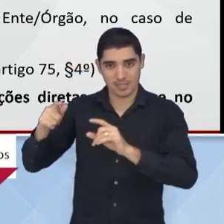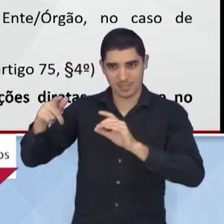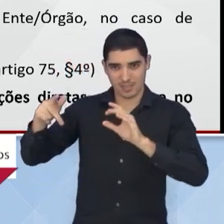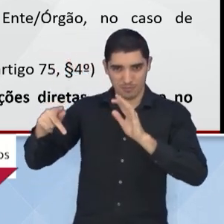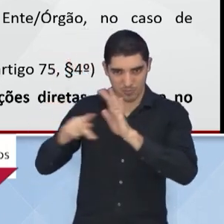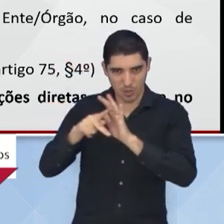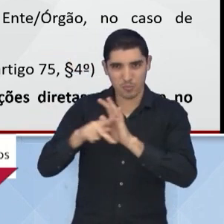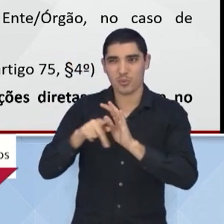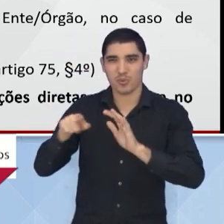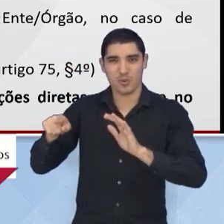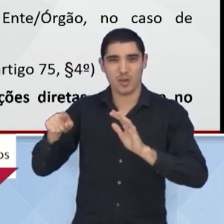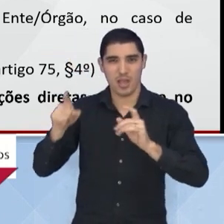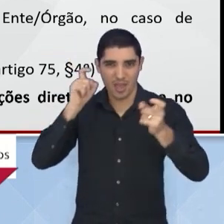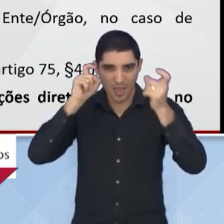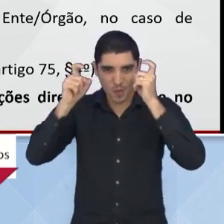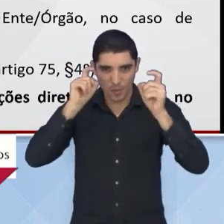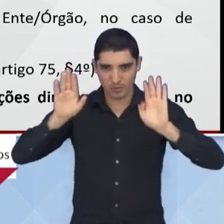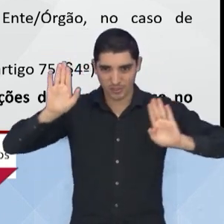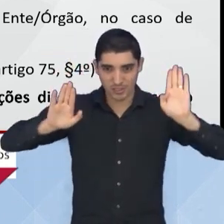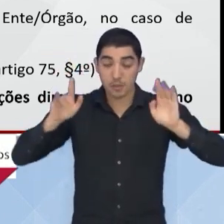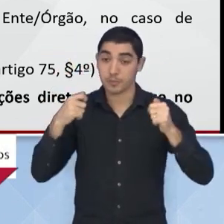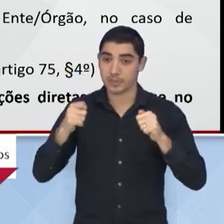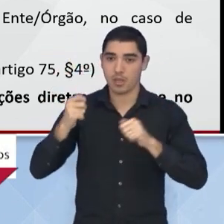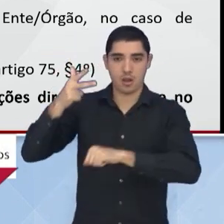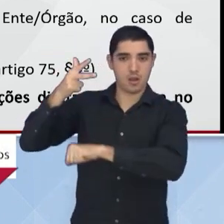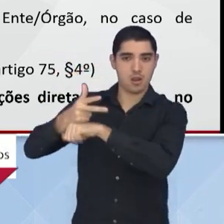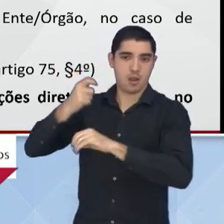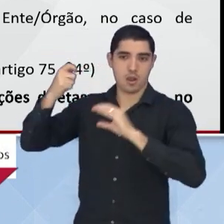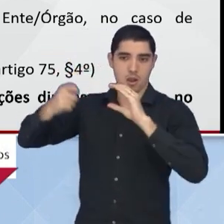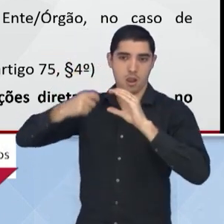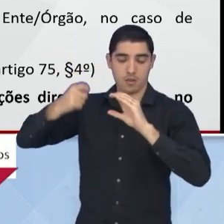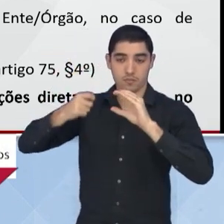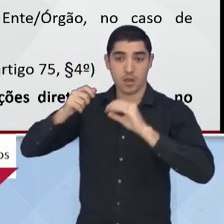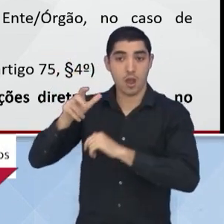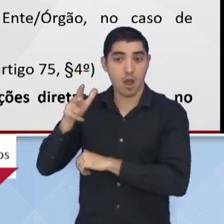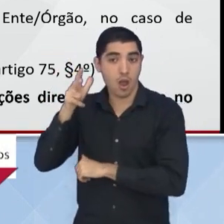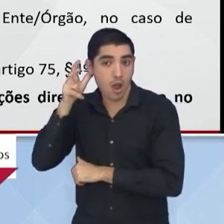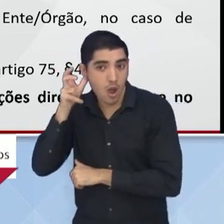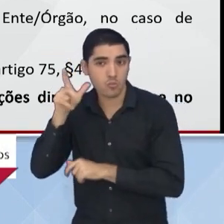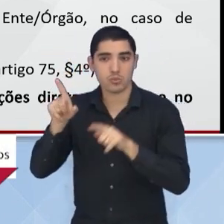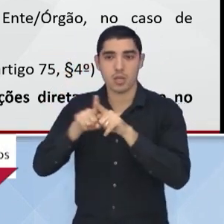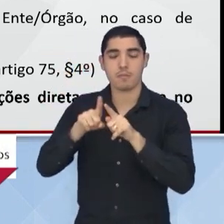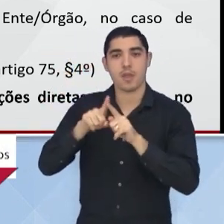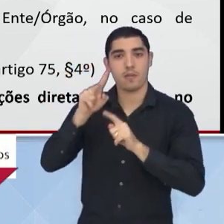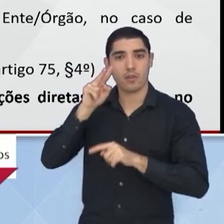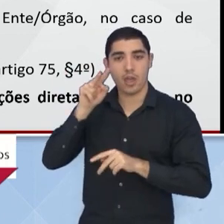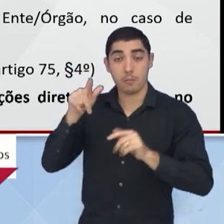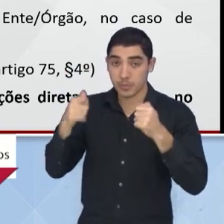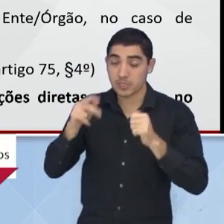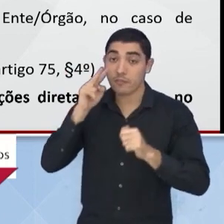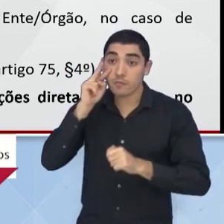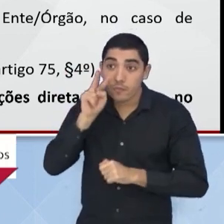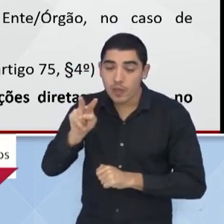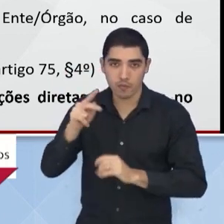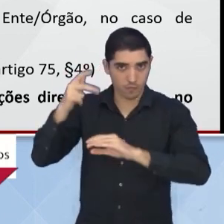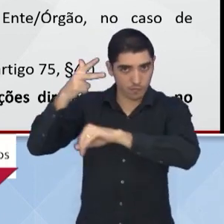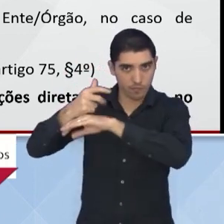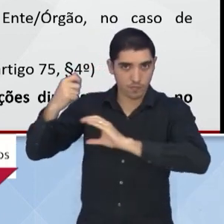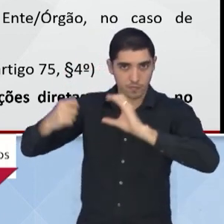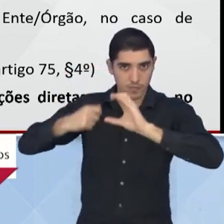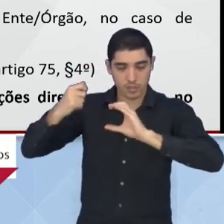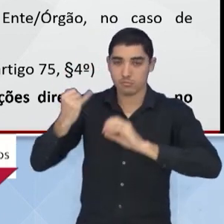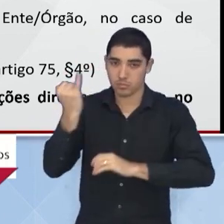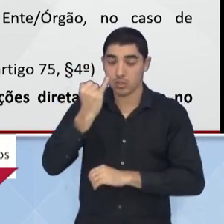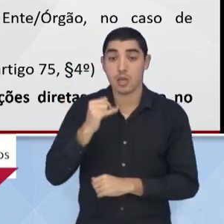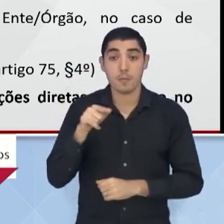vídeo certo é aqui a lei mais uma vez trazendo a transparência inovando né a lei 866 é uma